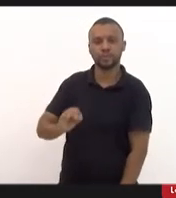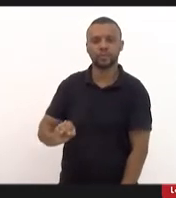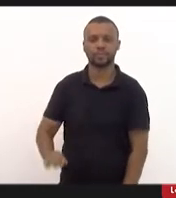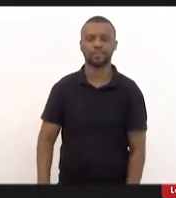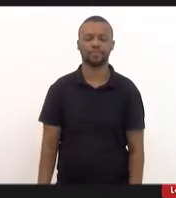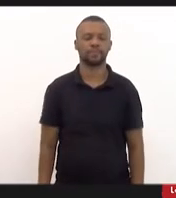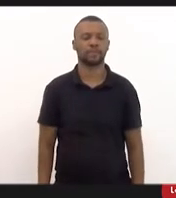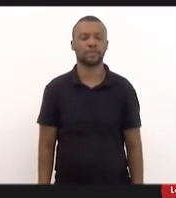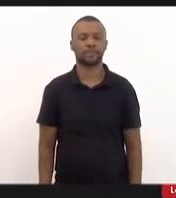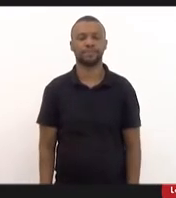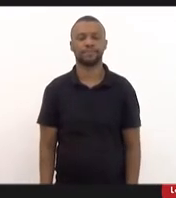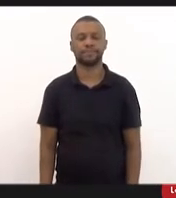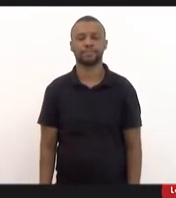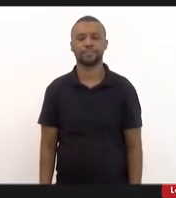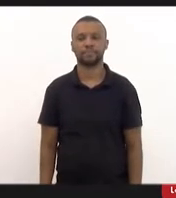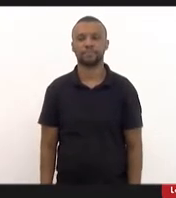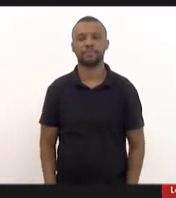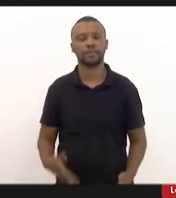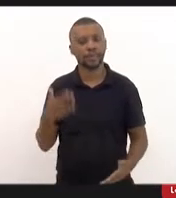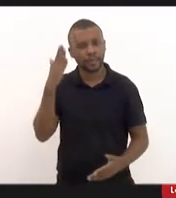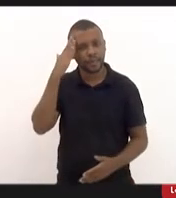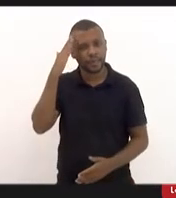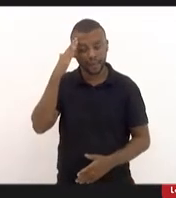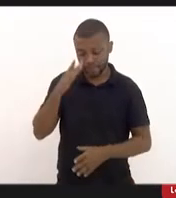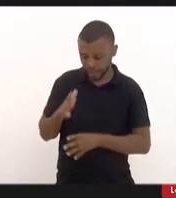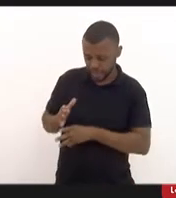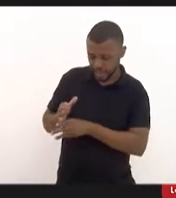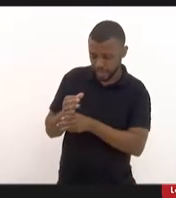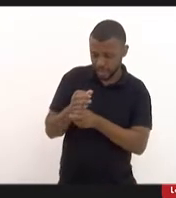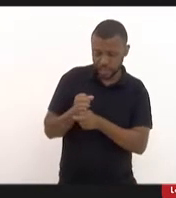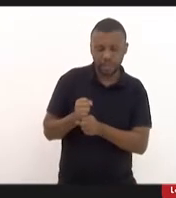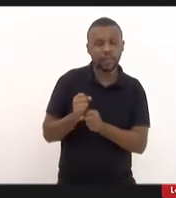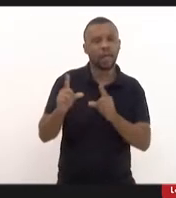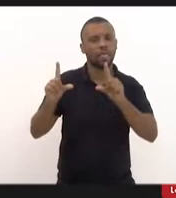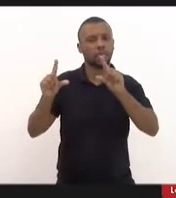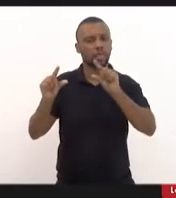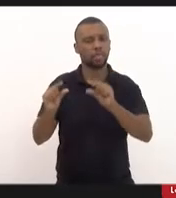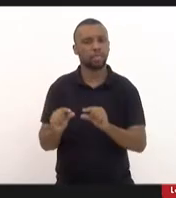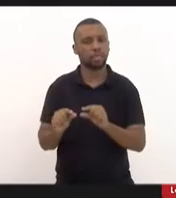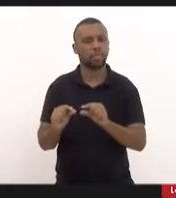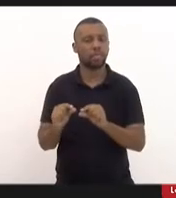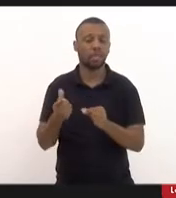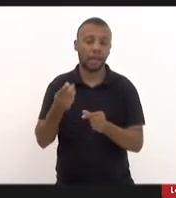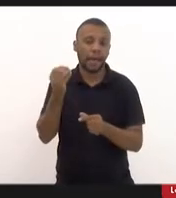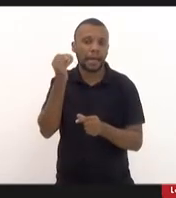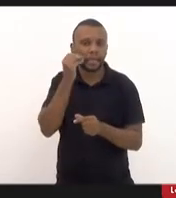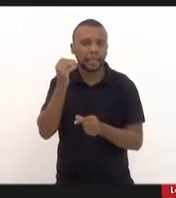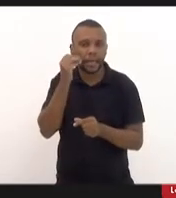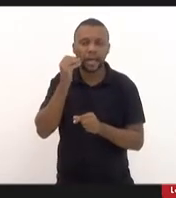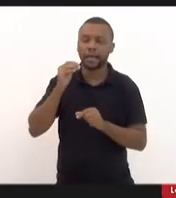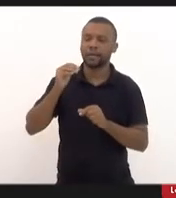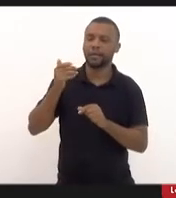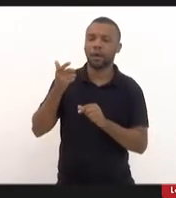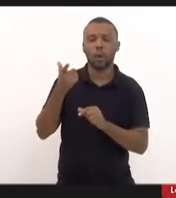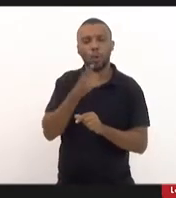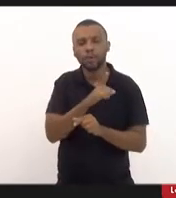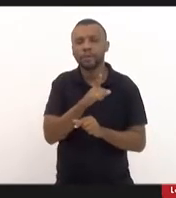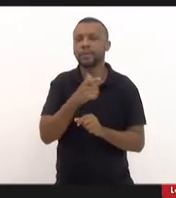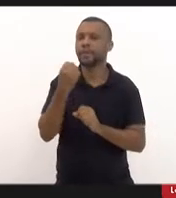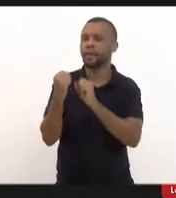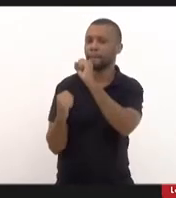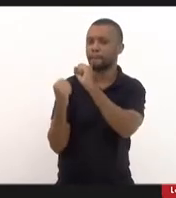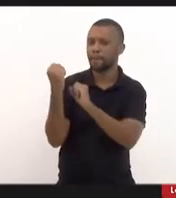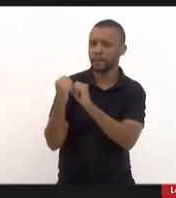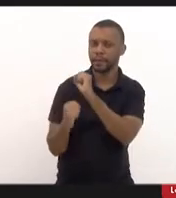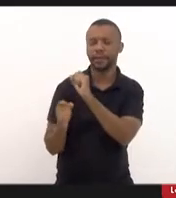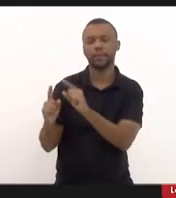Municípios com a receita própria baixa, então, nesse sentido, também é importante, quer dizer, atrair empresas e modernizar a estrutura tributária e cobrar